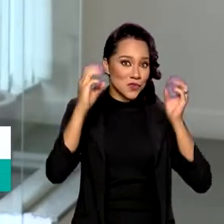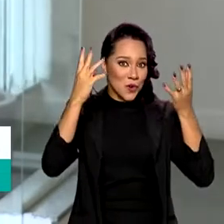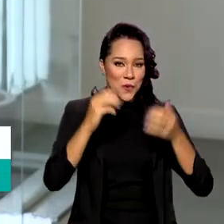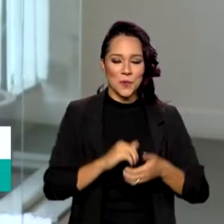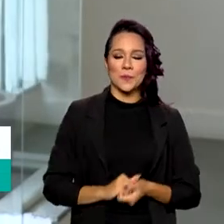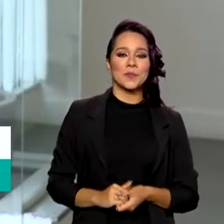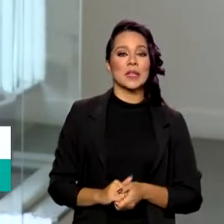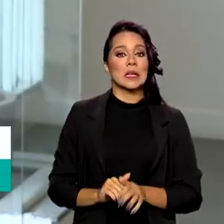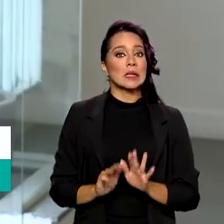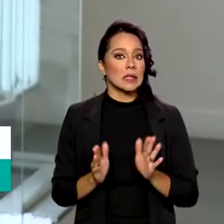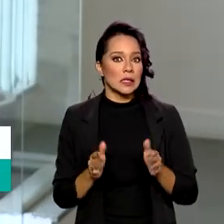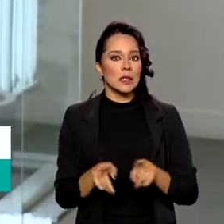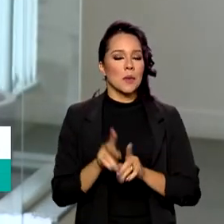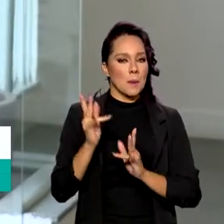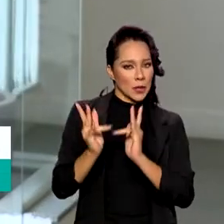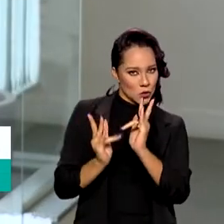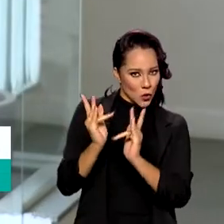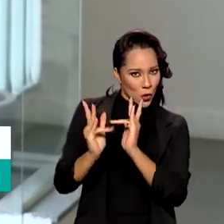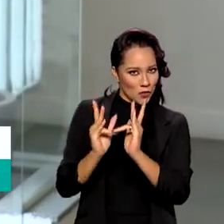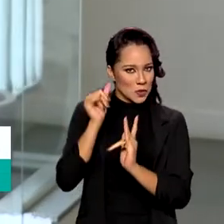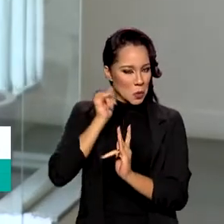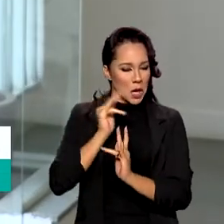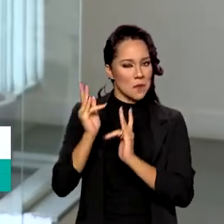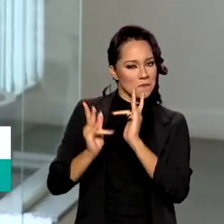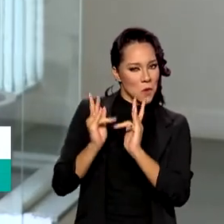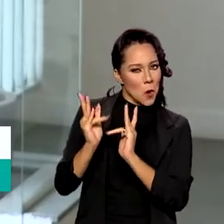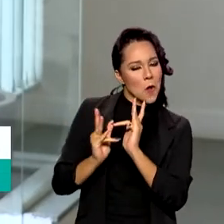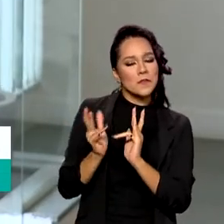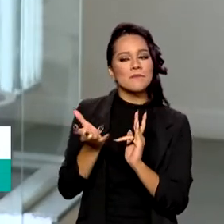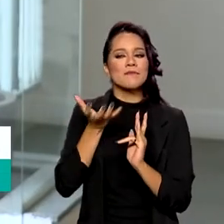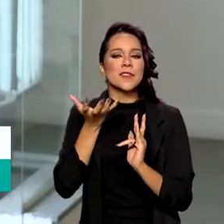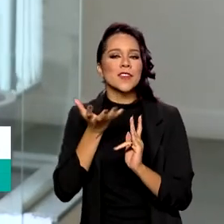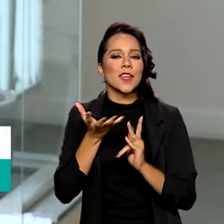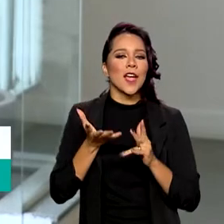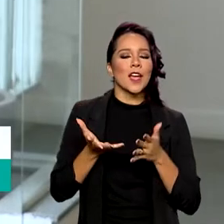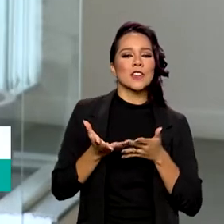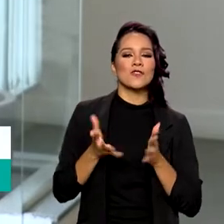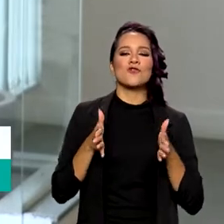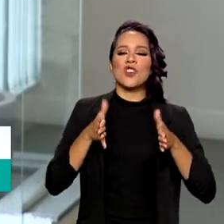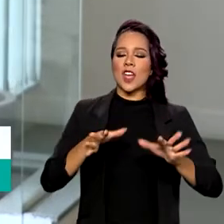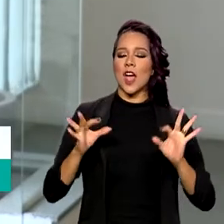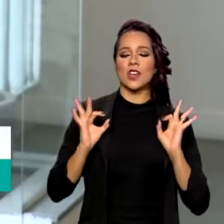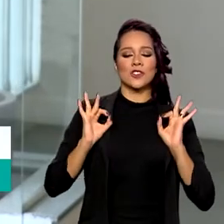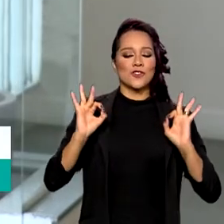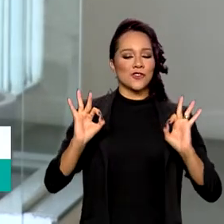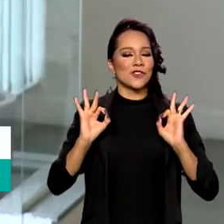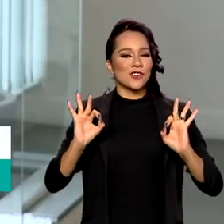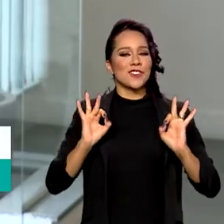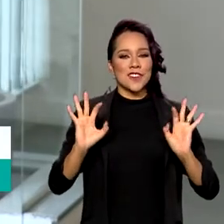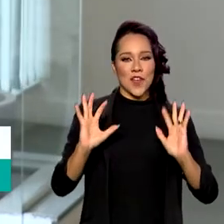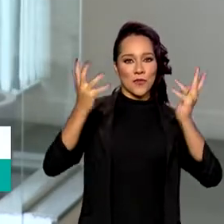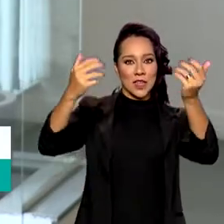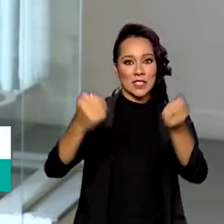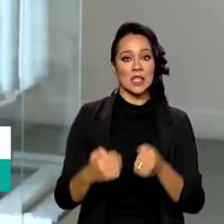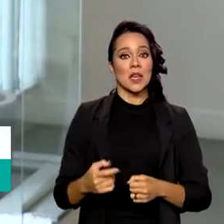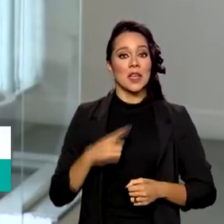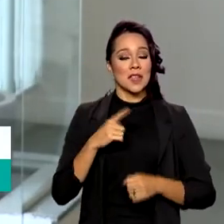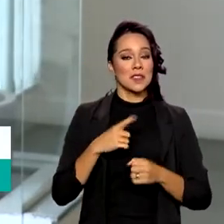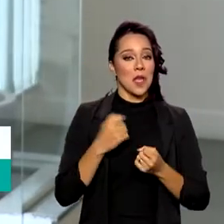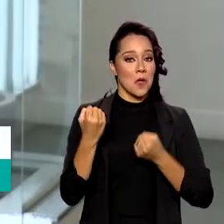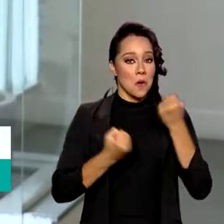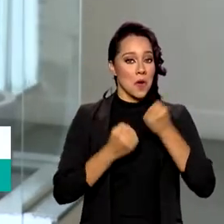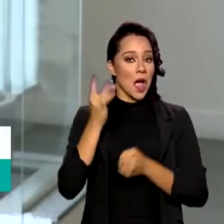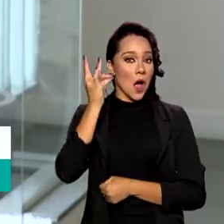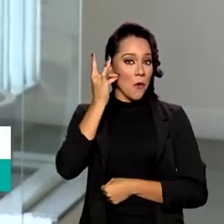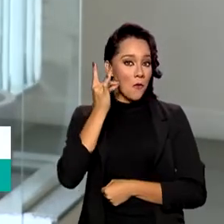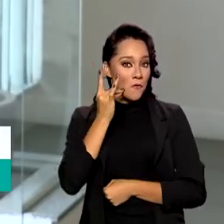e já dá e para as noivas né que se desejam chegar aí em grande estilo a festa tem um Fusca